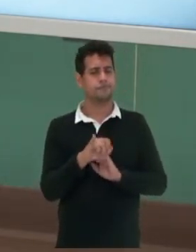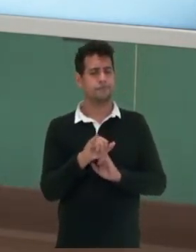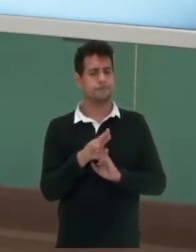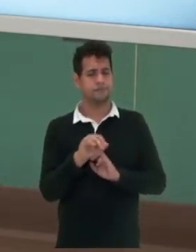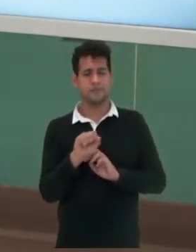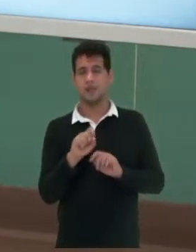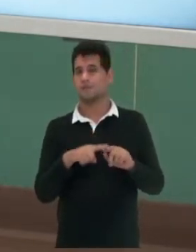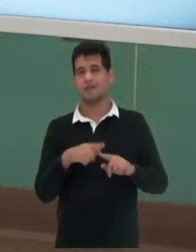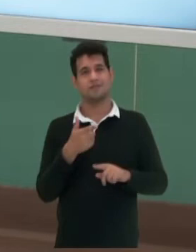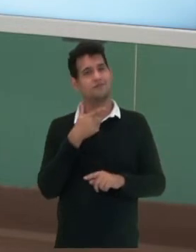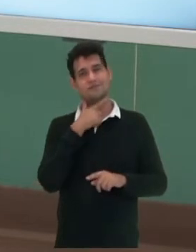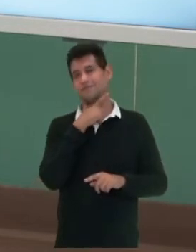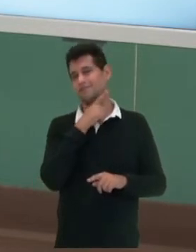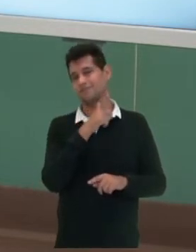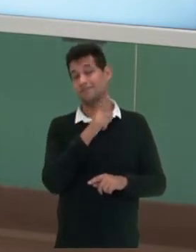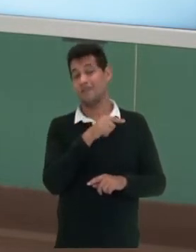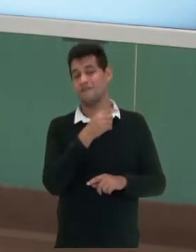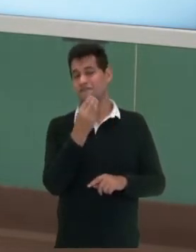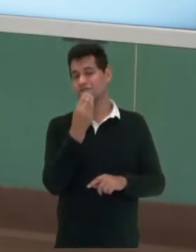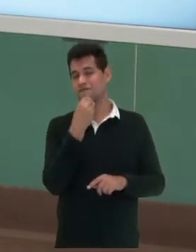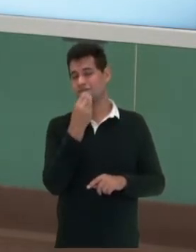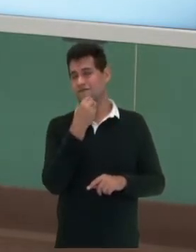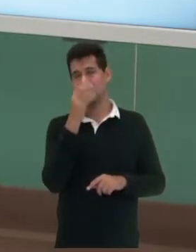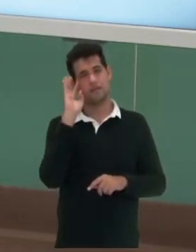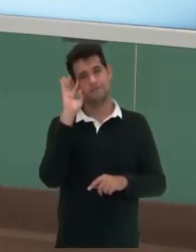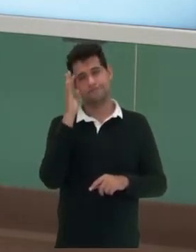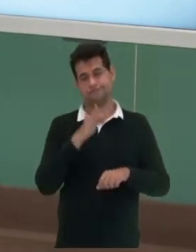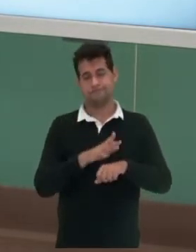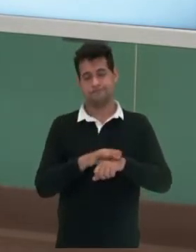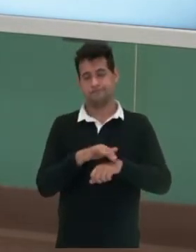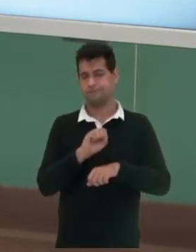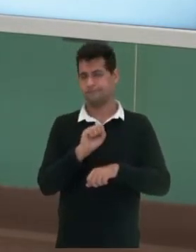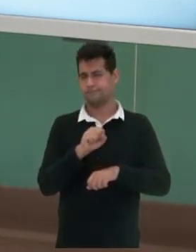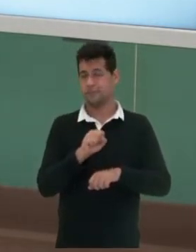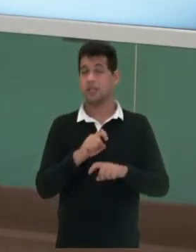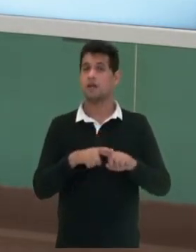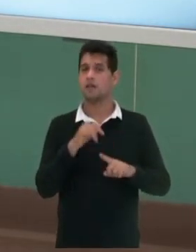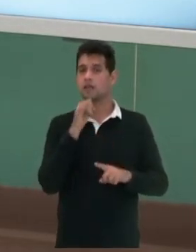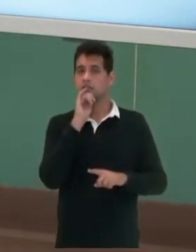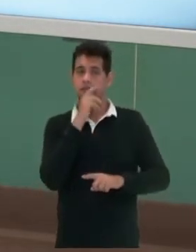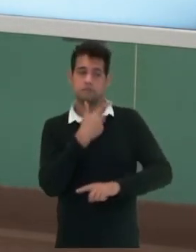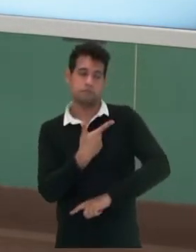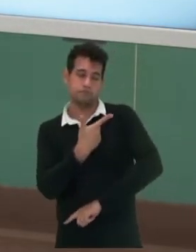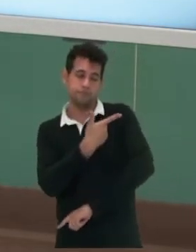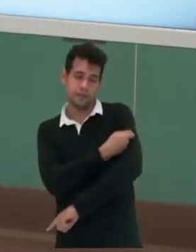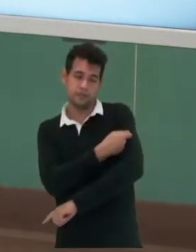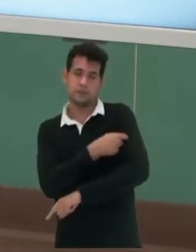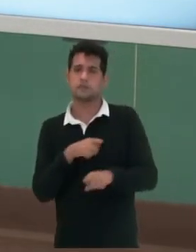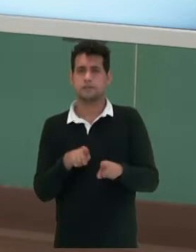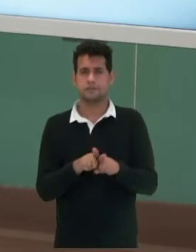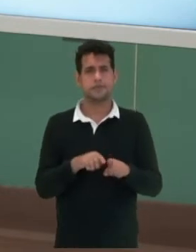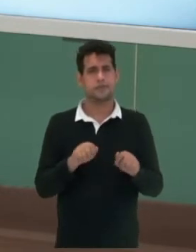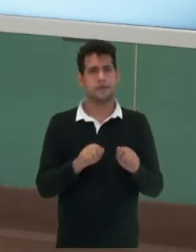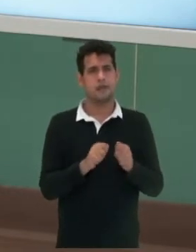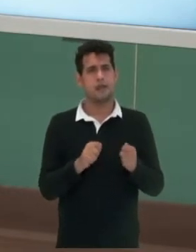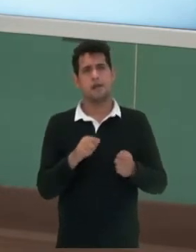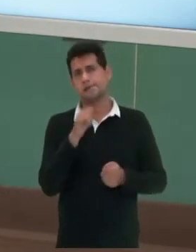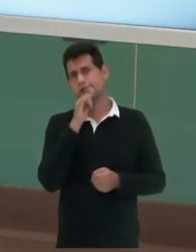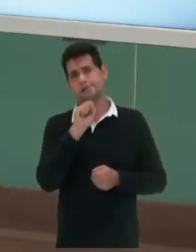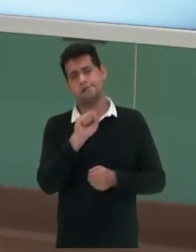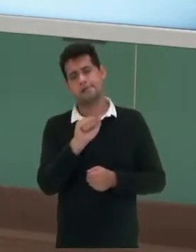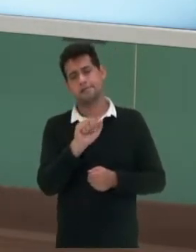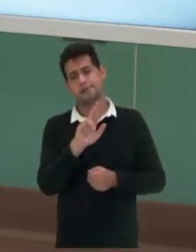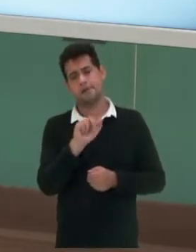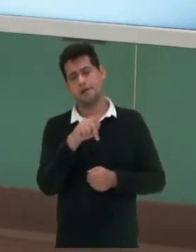ele não consegue, ele está muito fraquinho para causar alguma doença. Então, quando eles injetam, por exemplo, para fazer a sarampo e